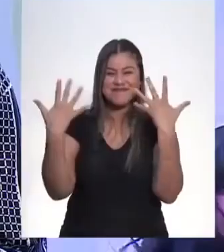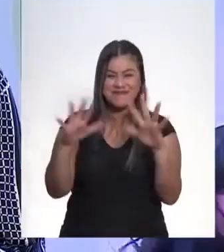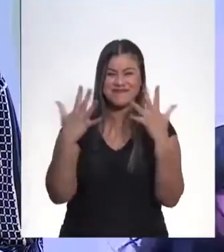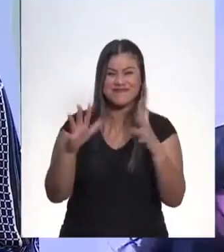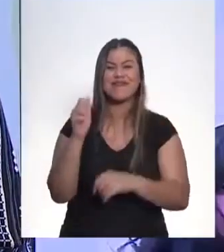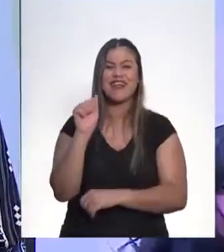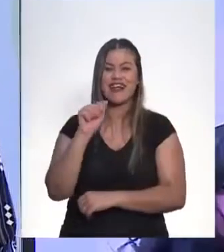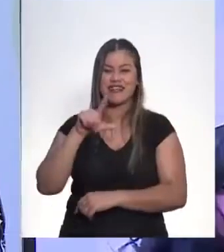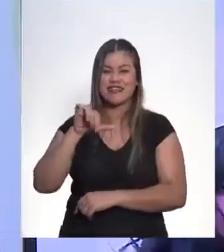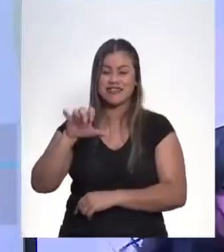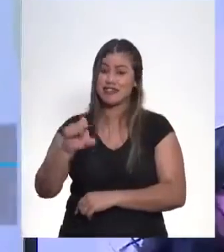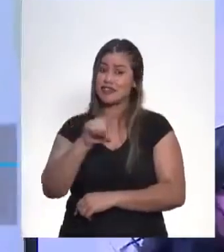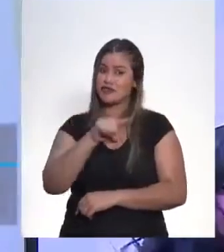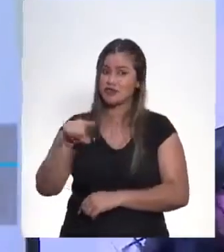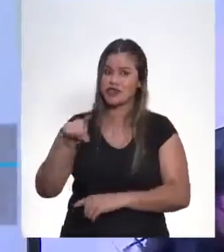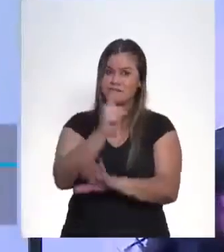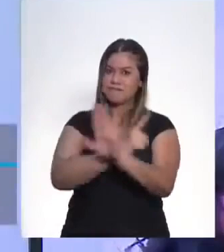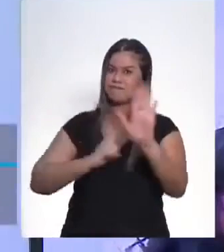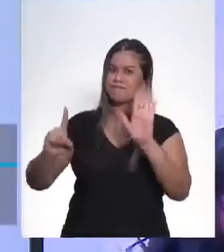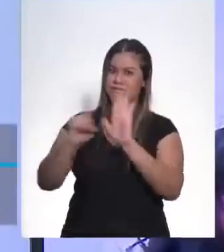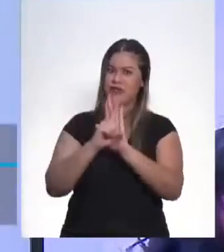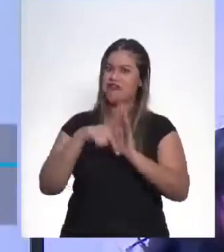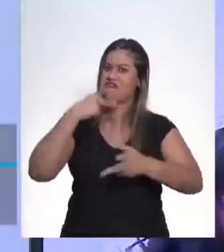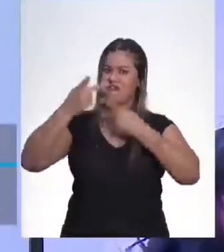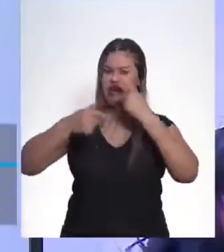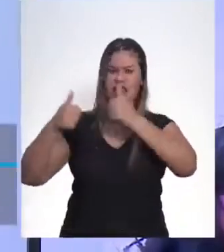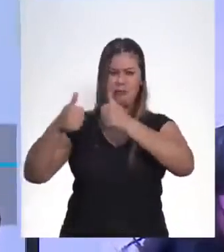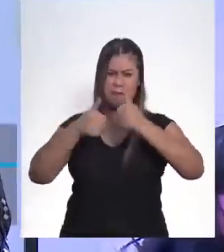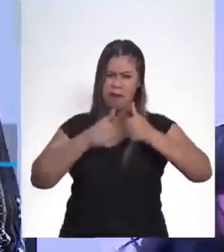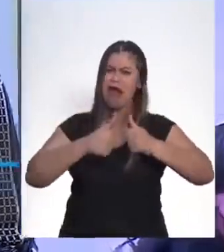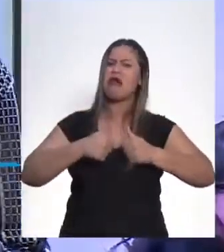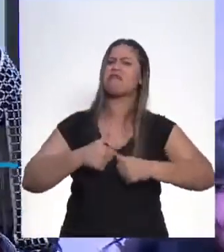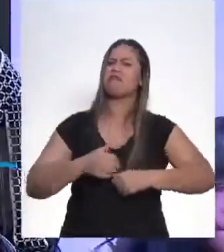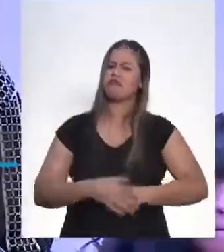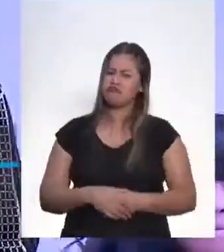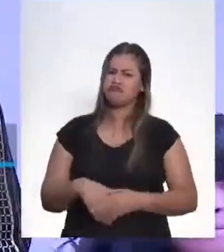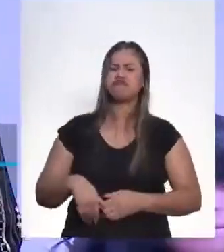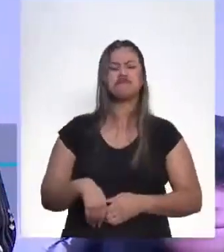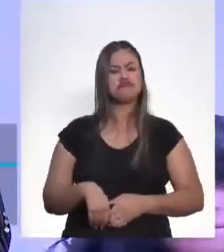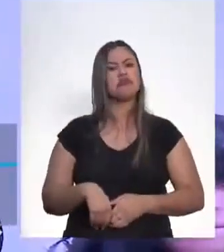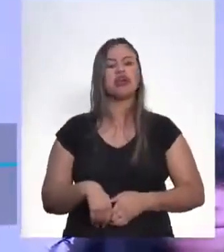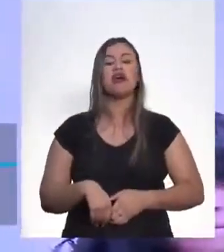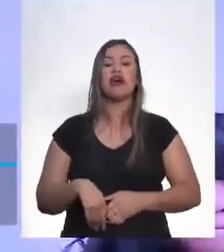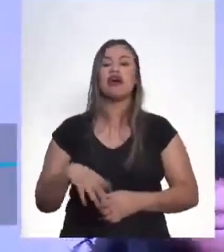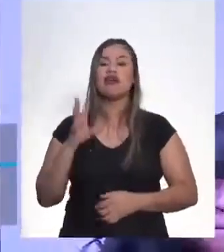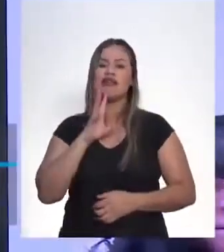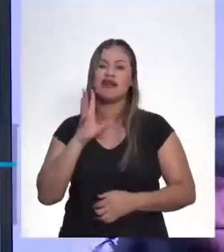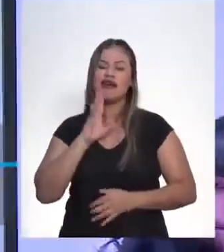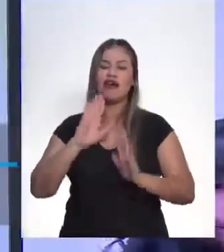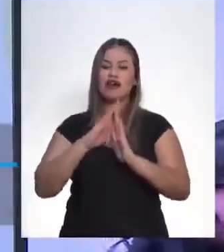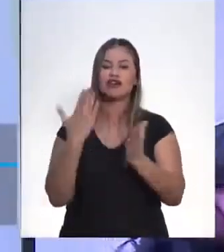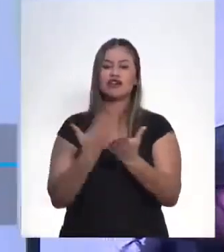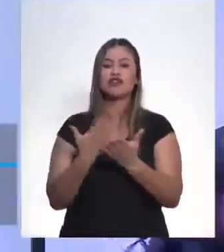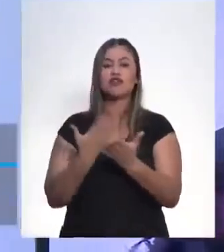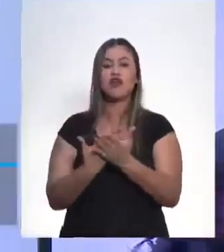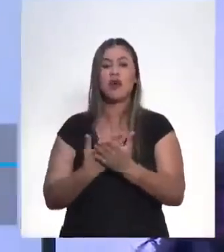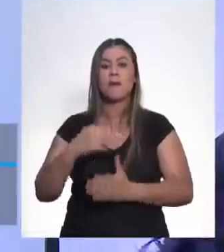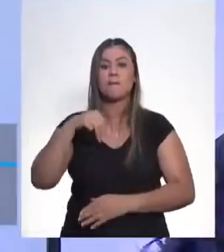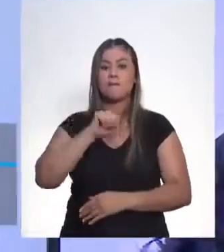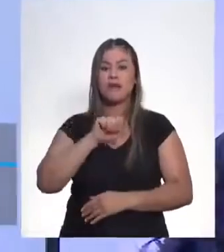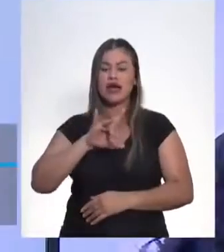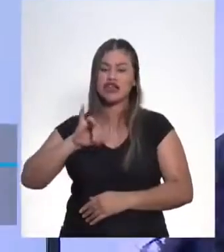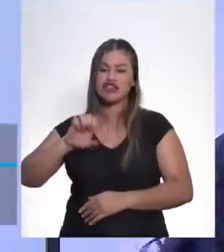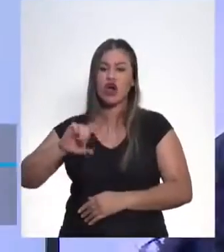Parabéns, Alice, você é uma aluna protagonista, fala muito bem, hein, a Burégio, muito legal. Ela é lá da escola